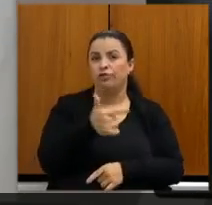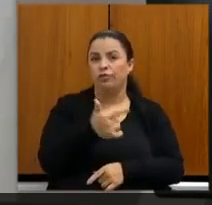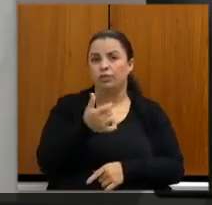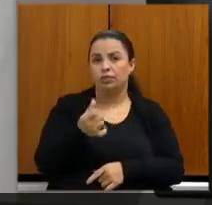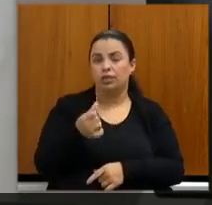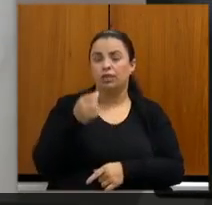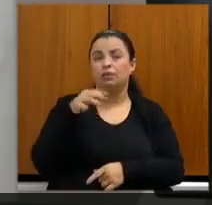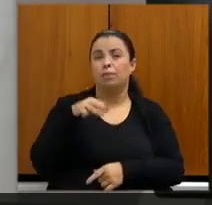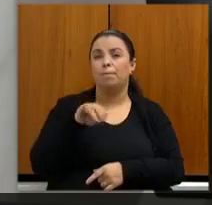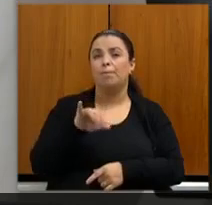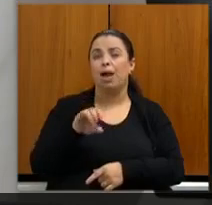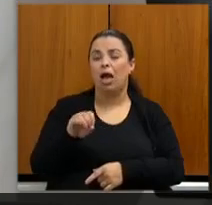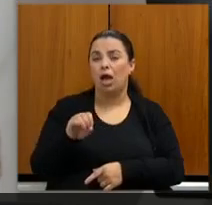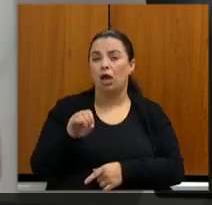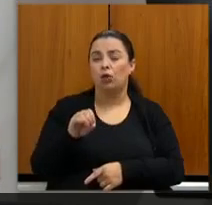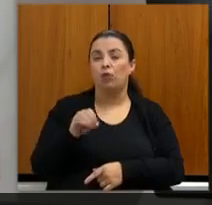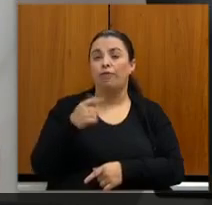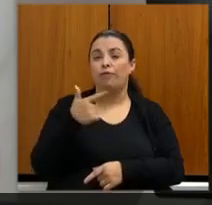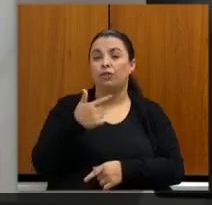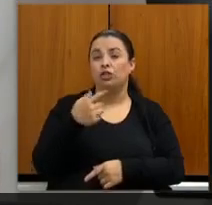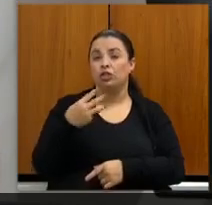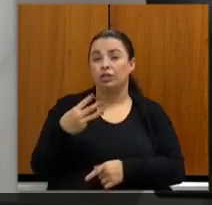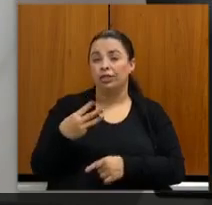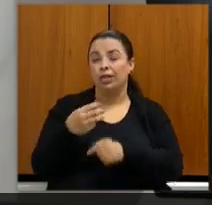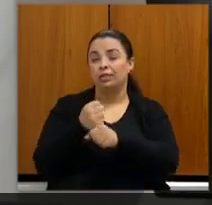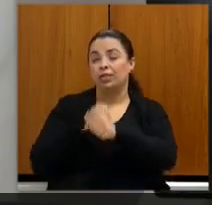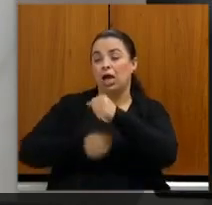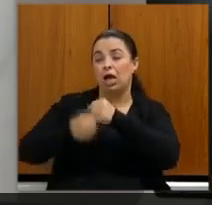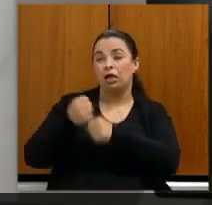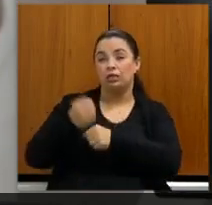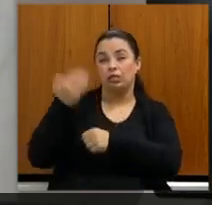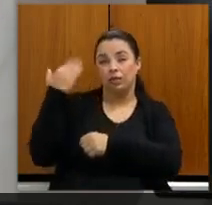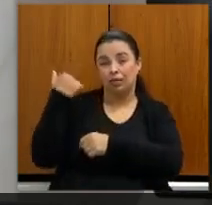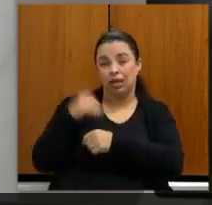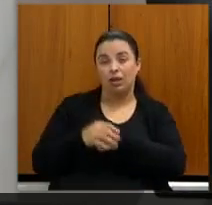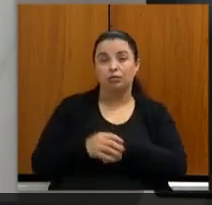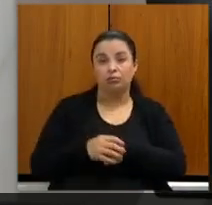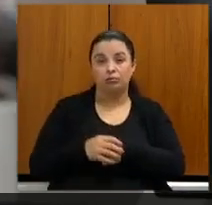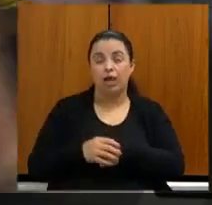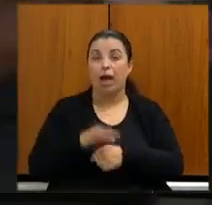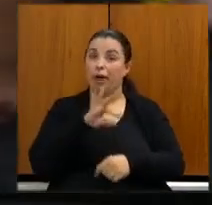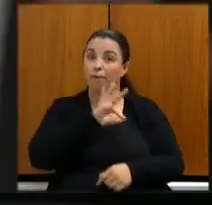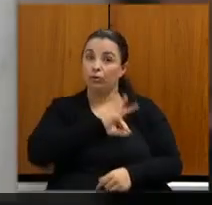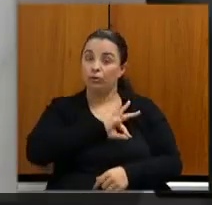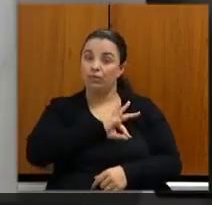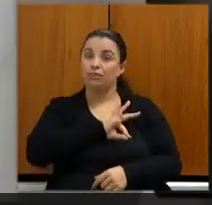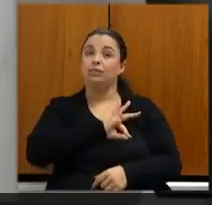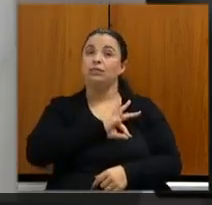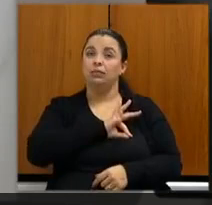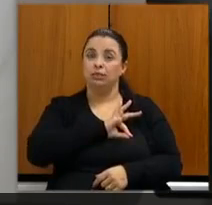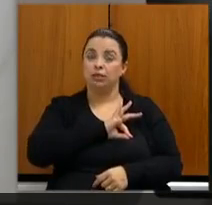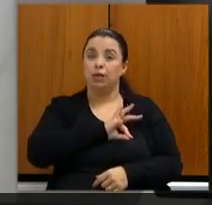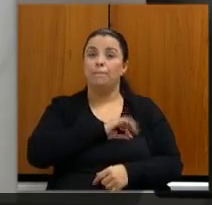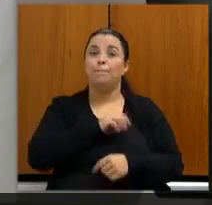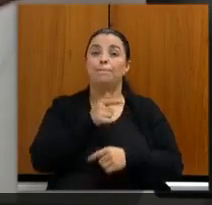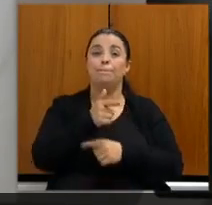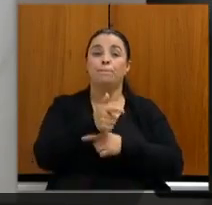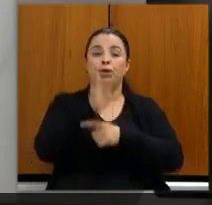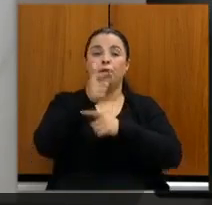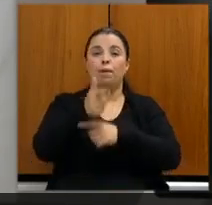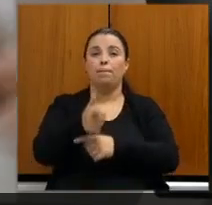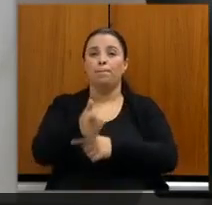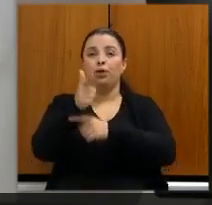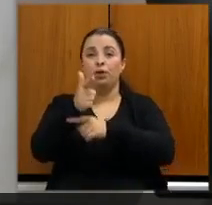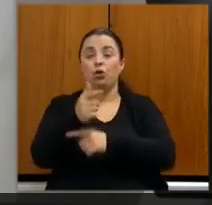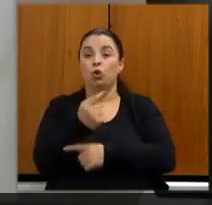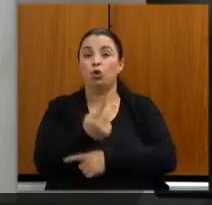23 anos atrás a Polícia Militar de Minas Gerais tropa de choque matou dois ocupantes